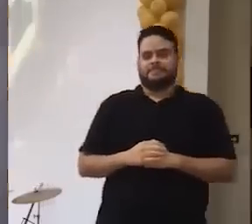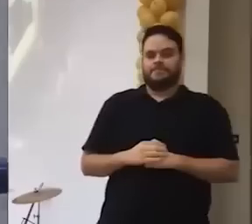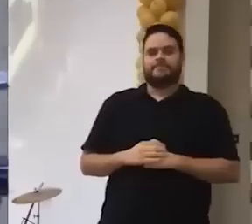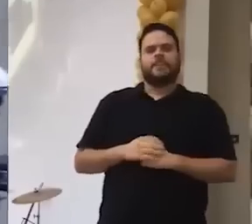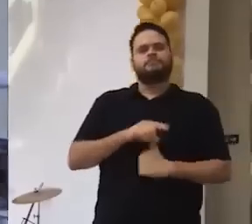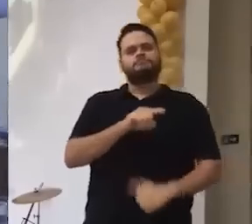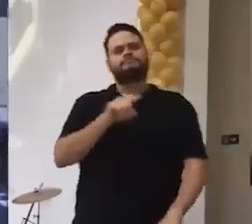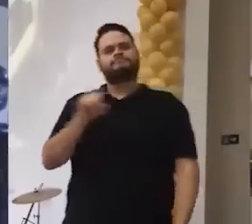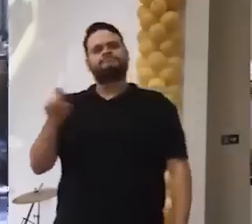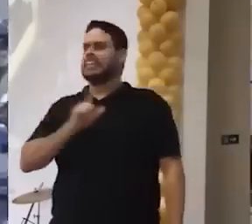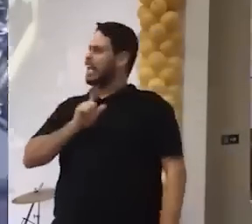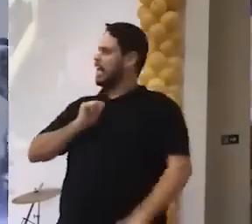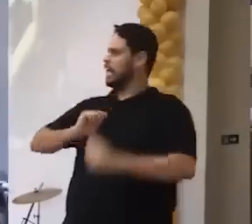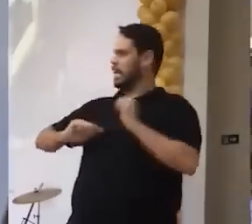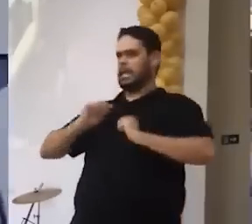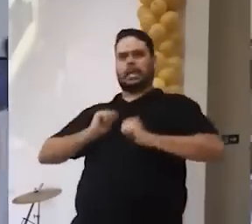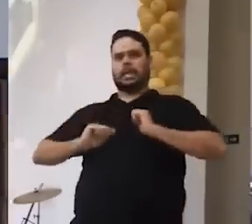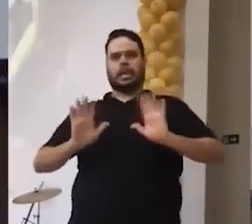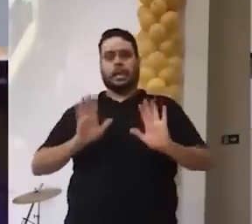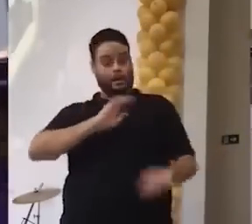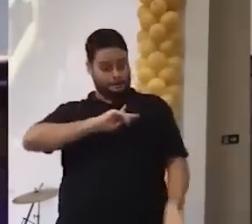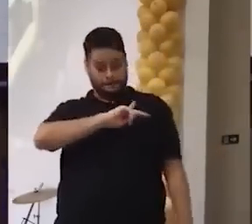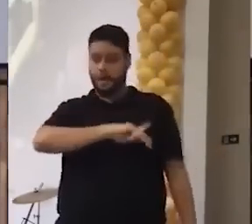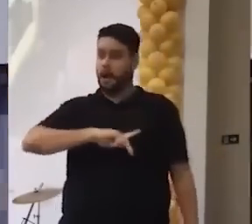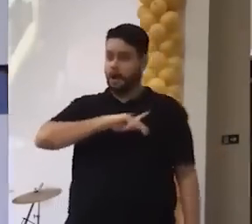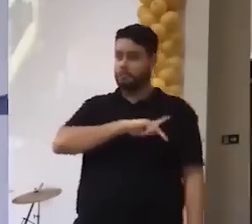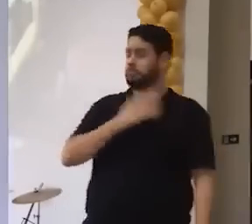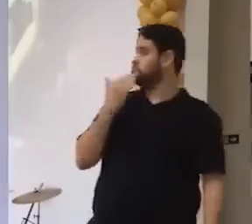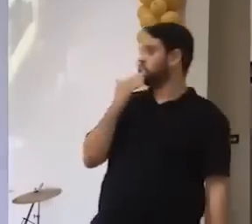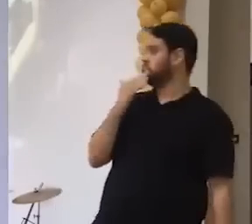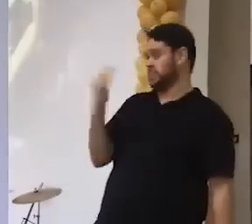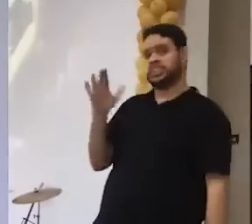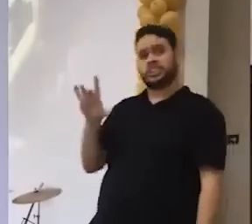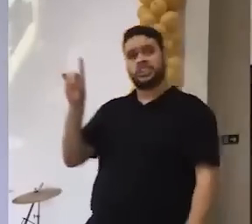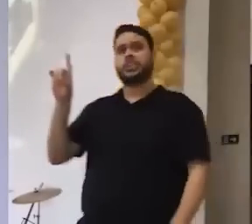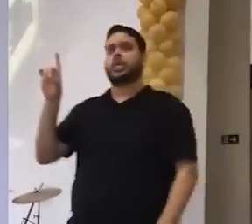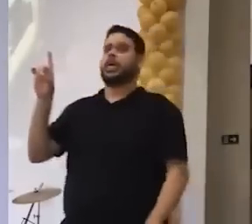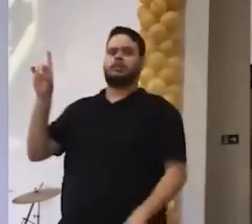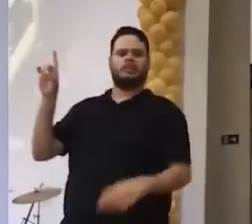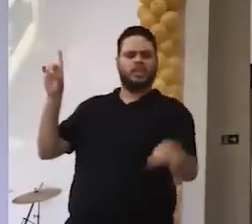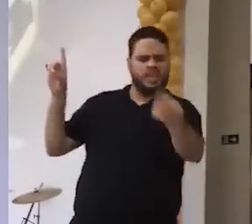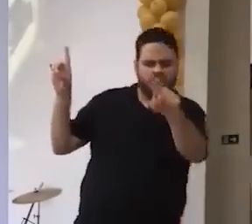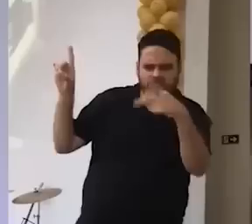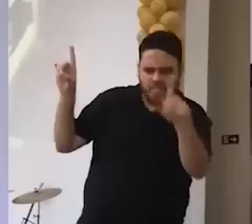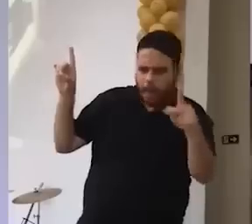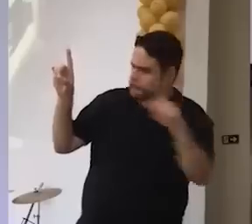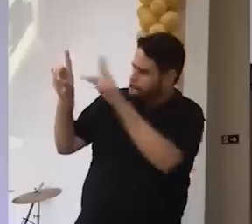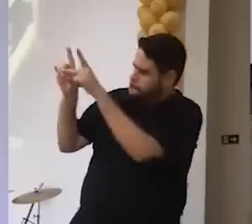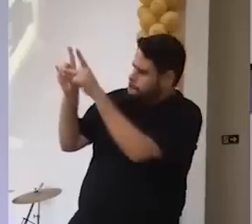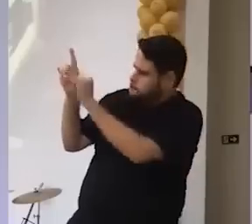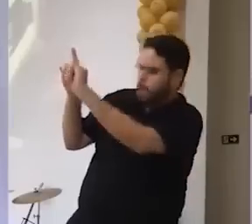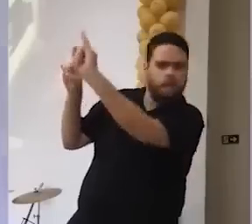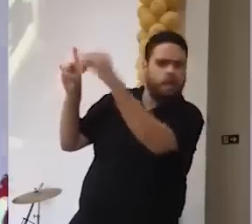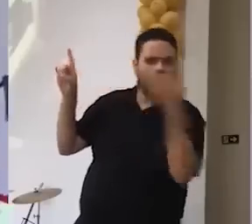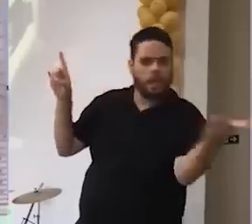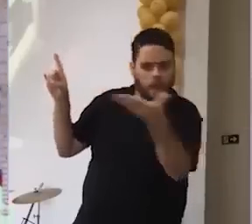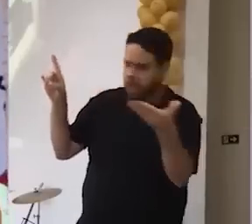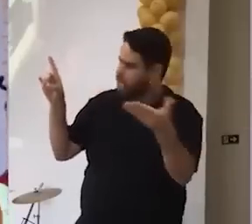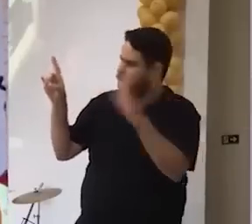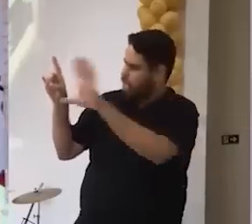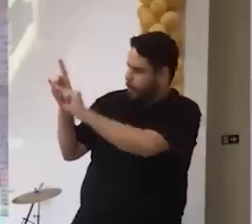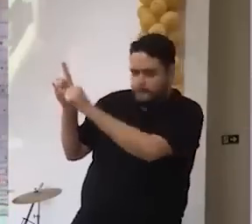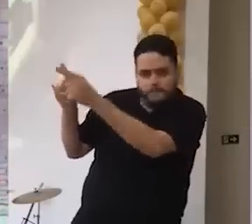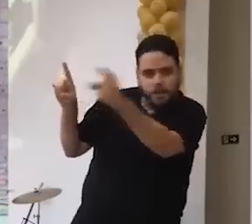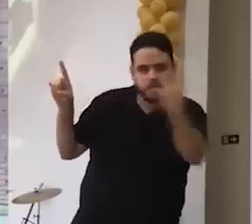Você vence a ansiedade, diz Paulo, quando você pede a Deus, porque Ele é seu Pai. Ele é seu Pai, Ele ama você, Ele cuida de